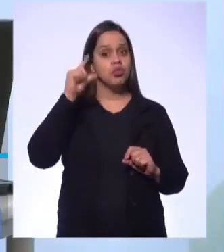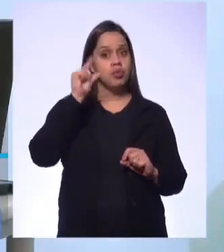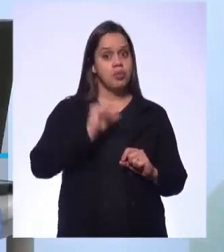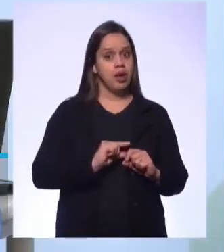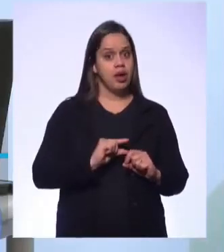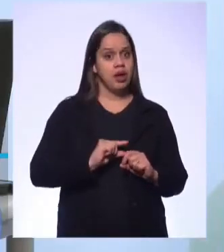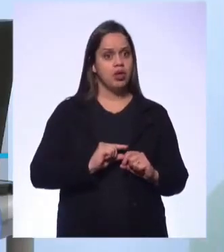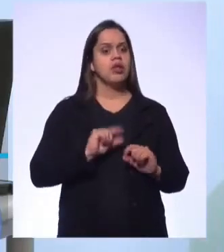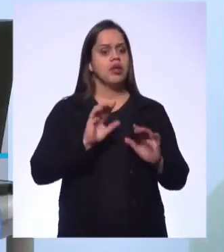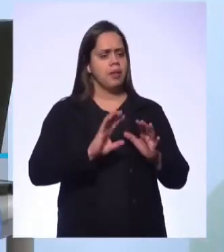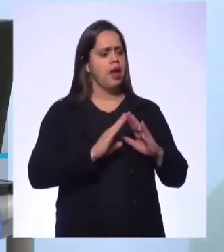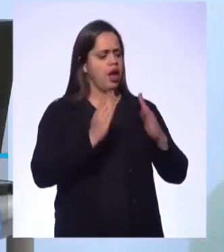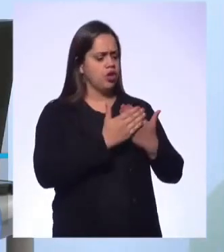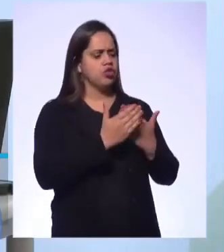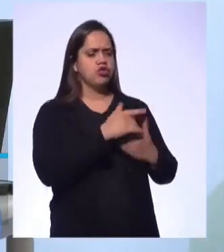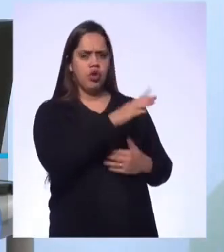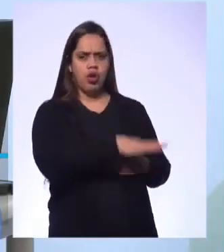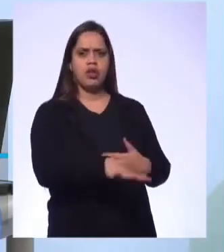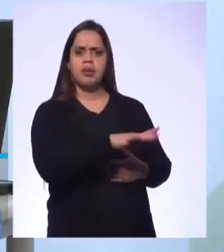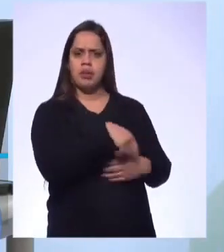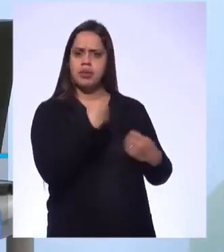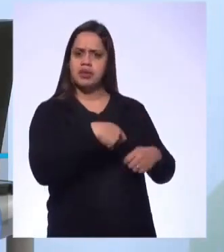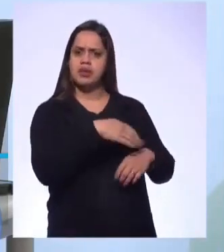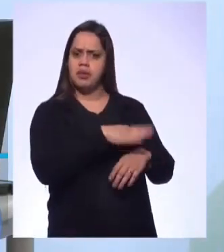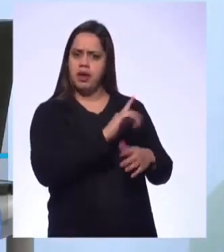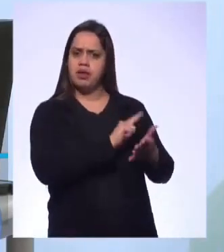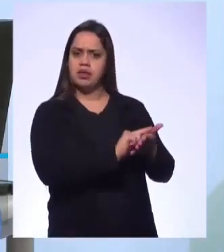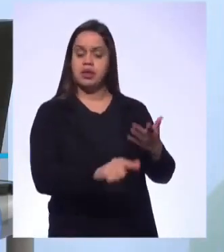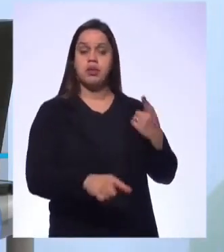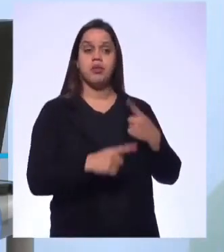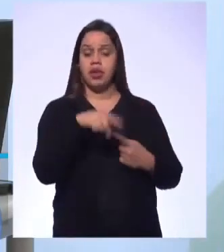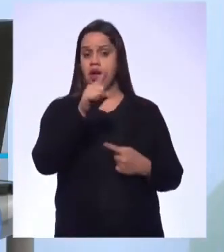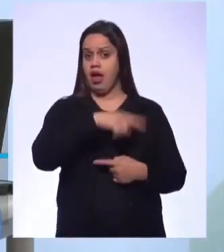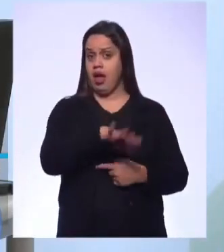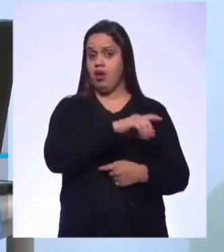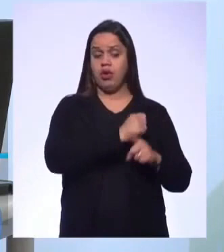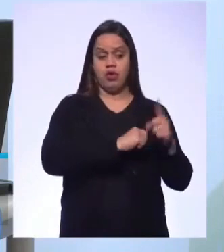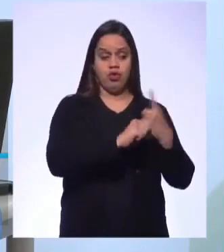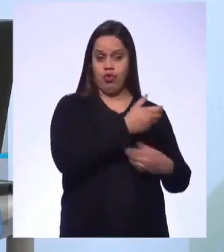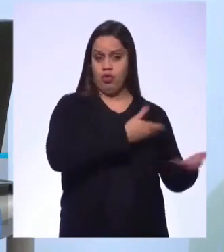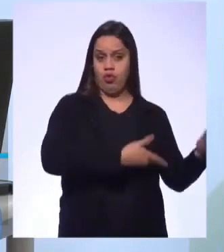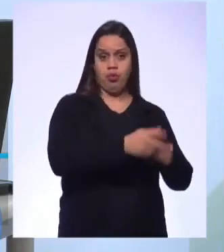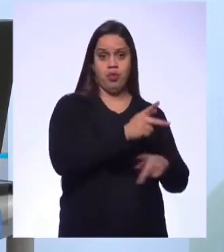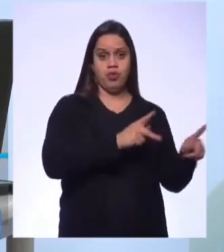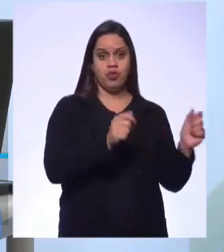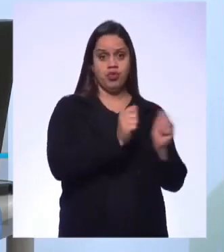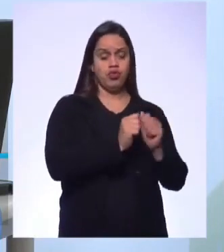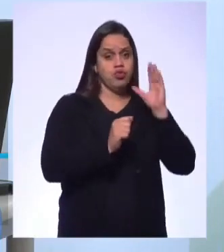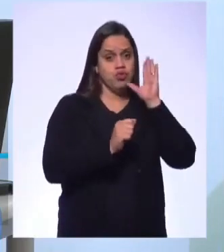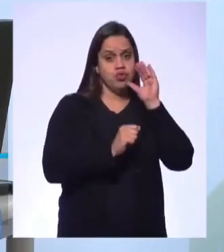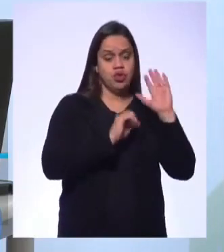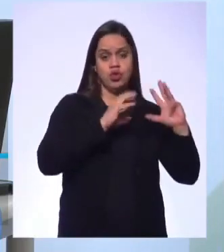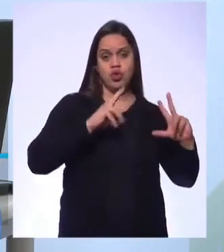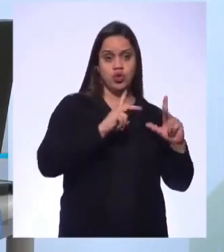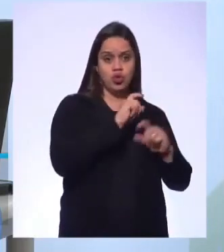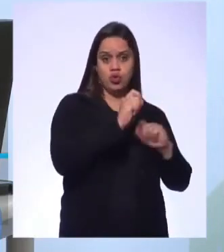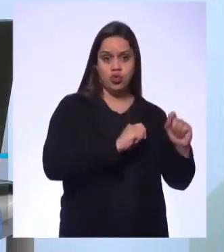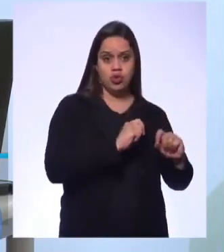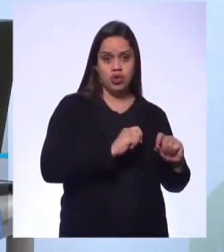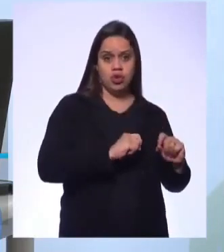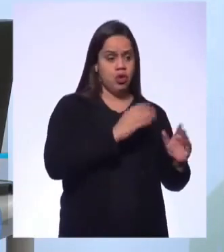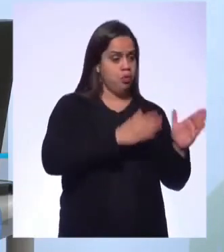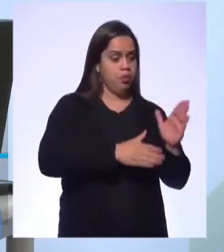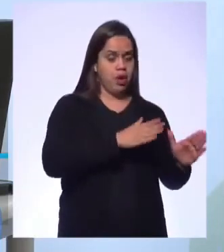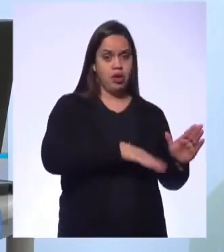o nosso habitat, não é? De certa forma, a gente não convive ali com uma sociedade, com as pessoas, professores, alunos, funcionários, uma boa parte do